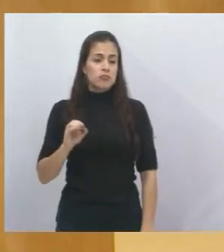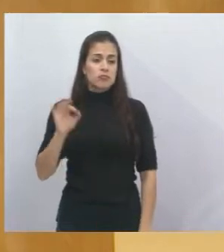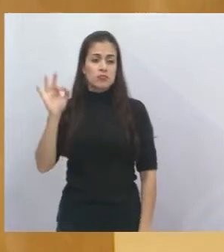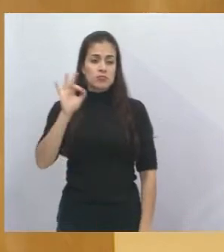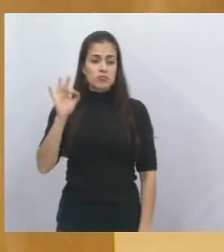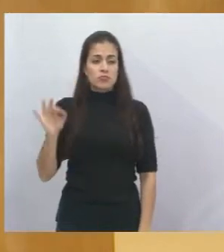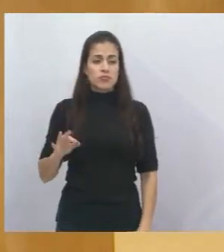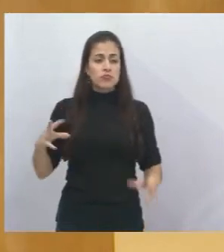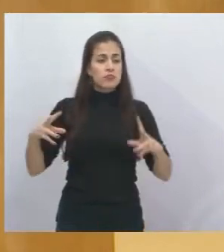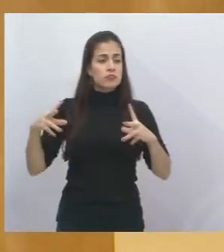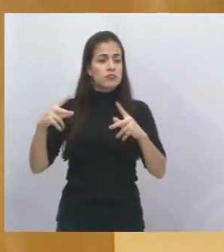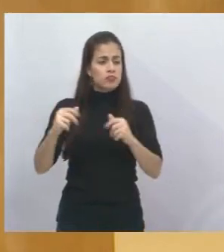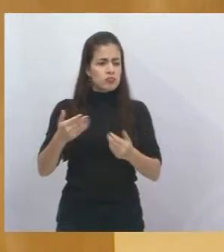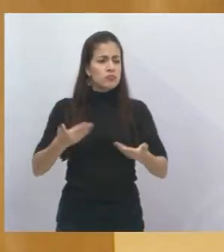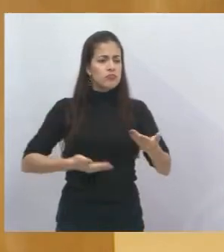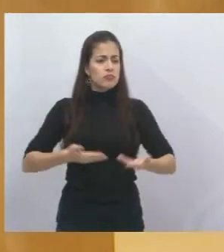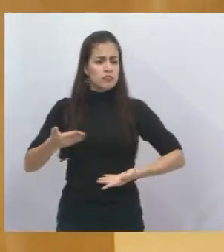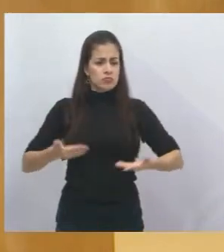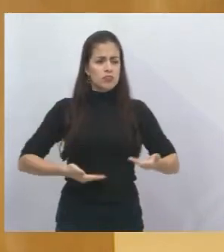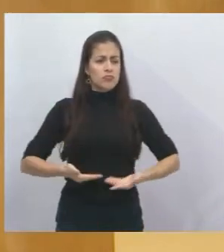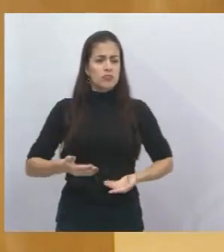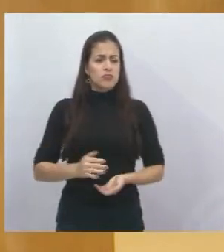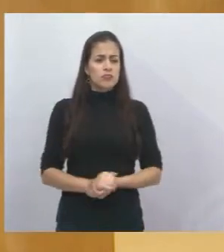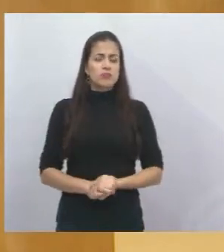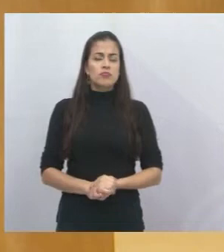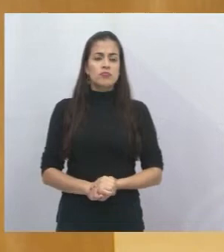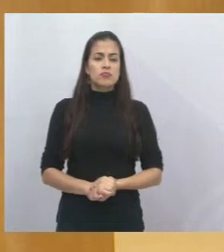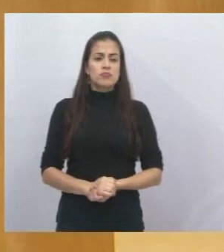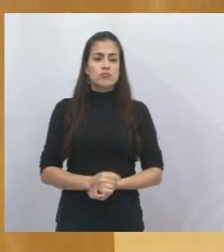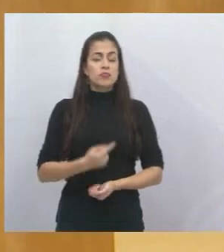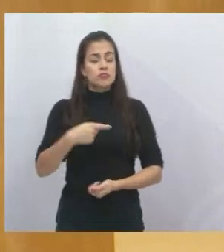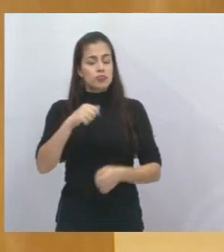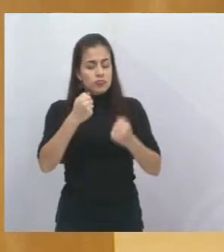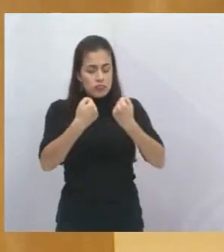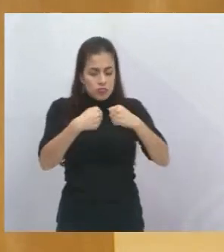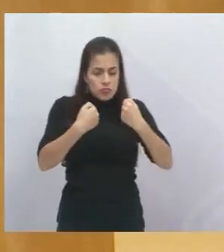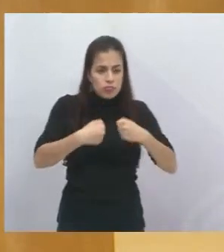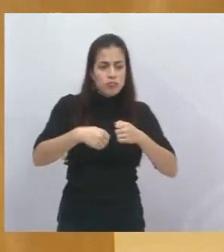atendimento das pessoas que necessitam desse projeto,